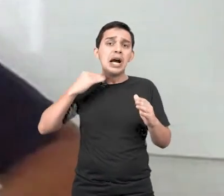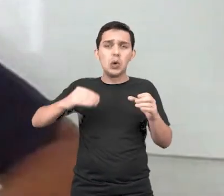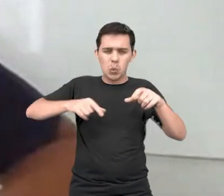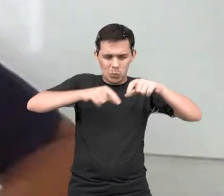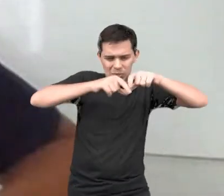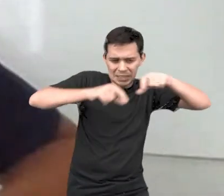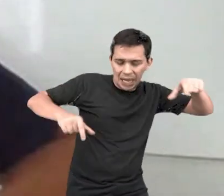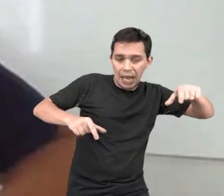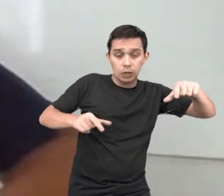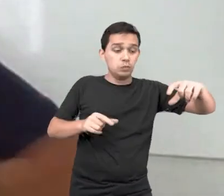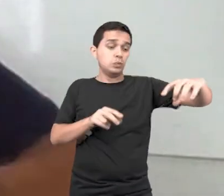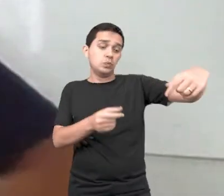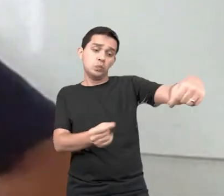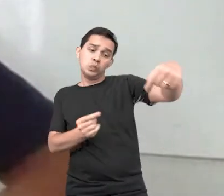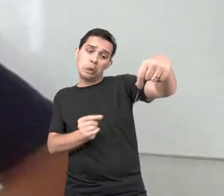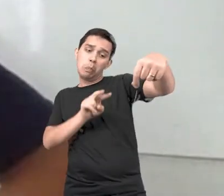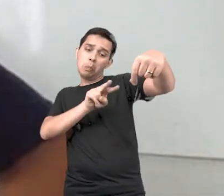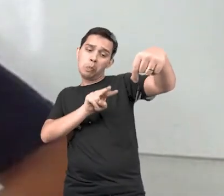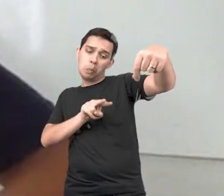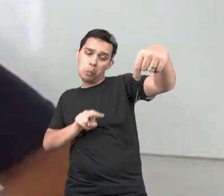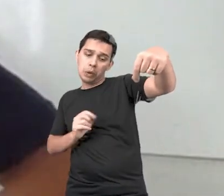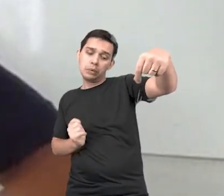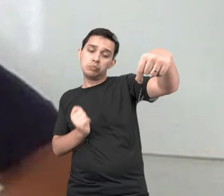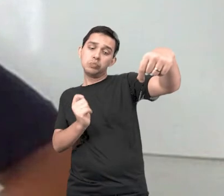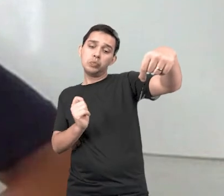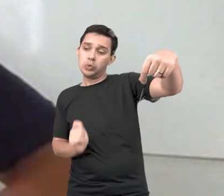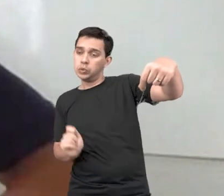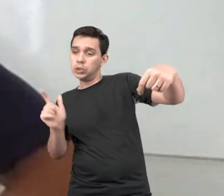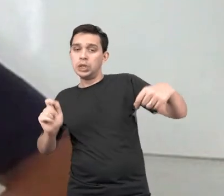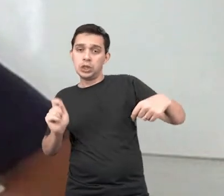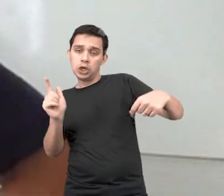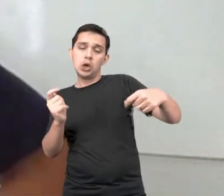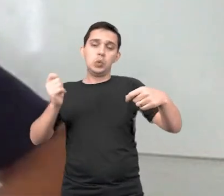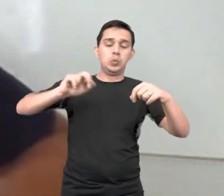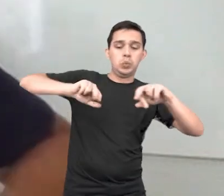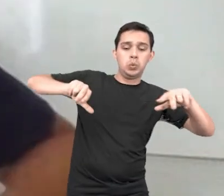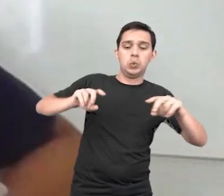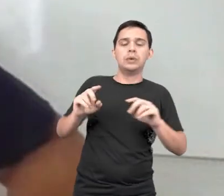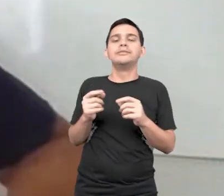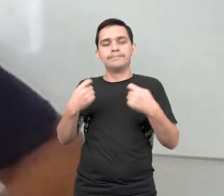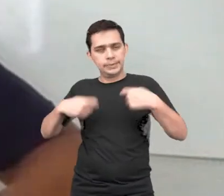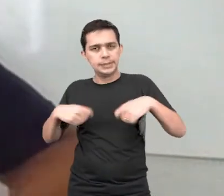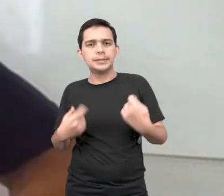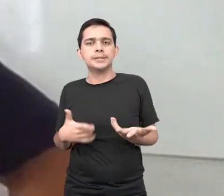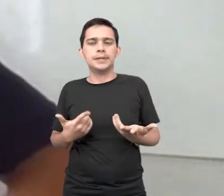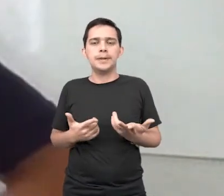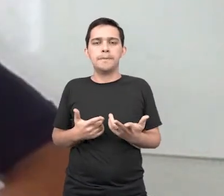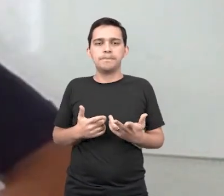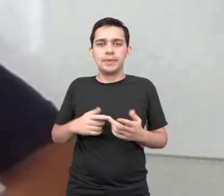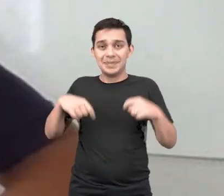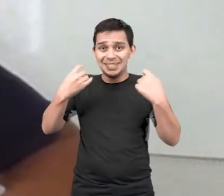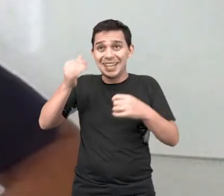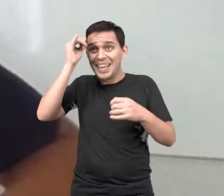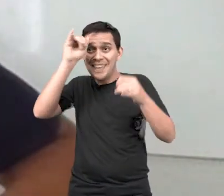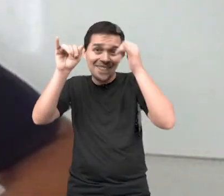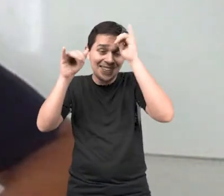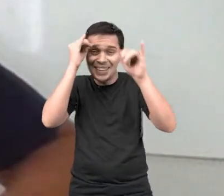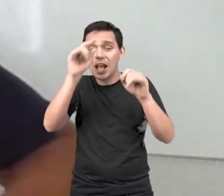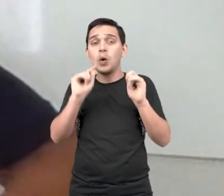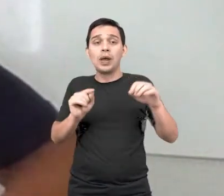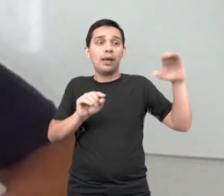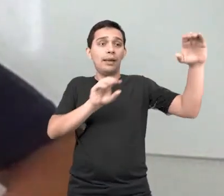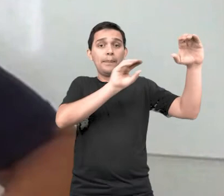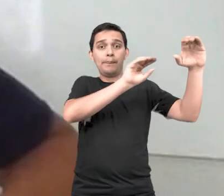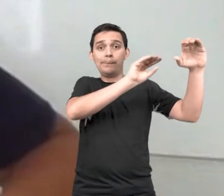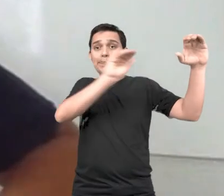extratos bancários, né, especialmente para que se impeça um mecanismo que ainda é bastante comum,